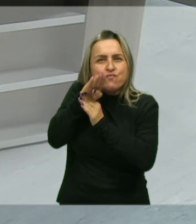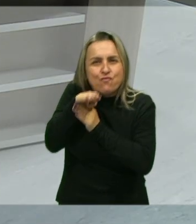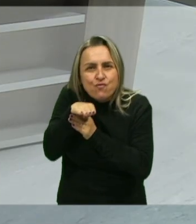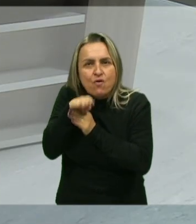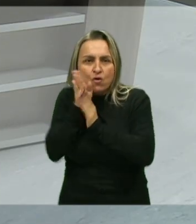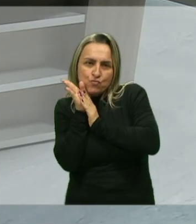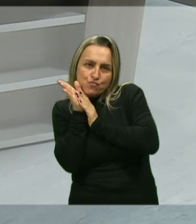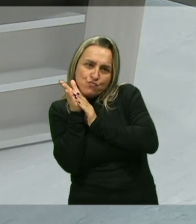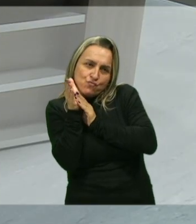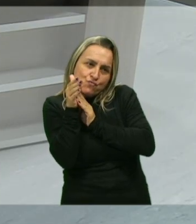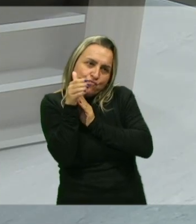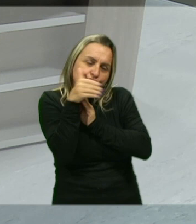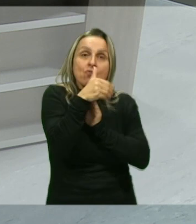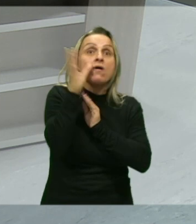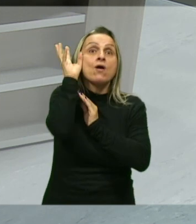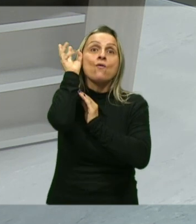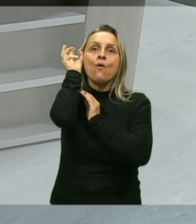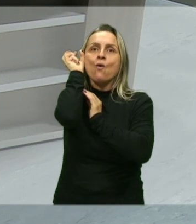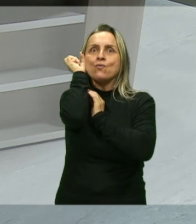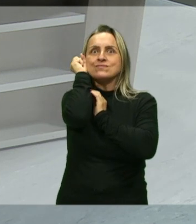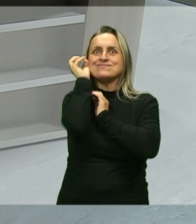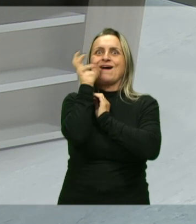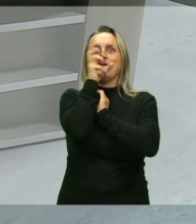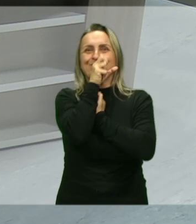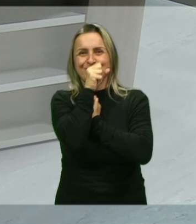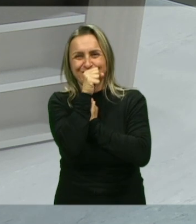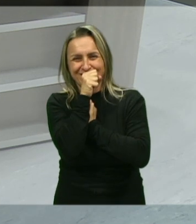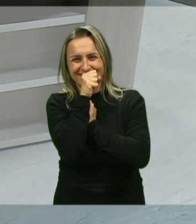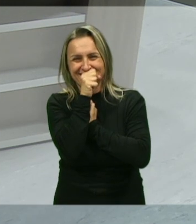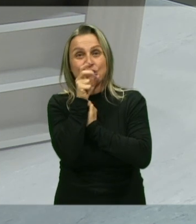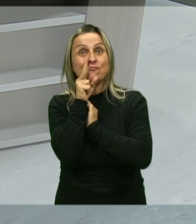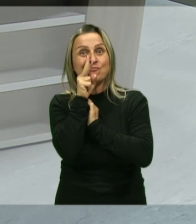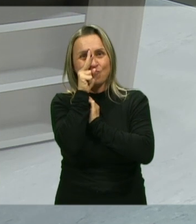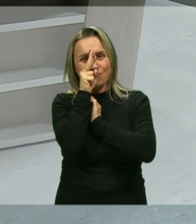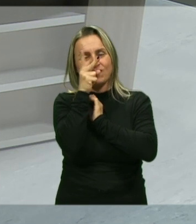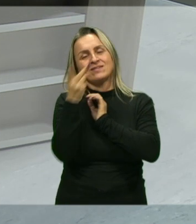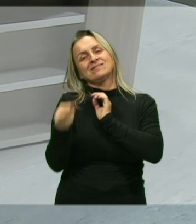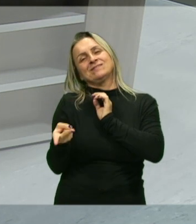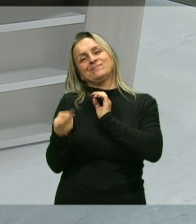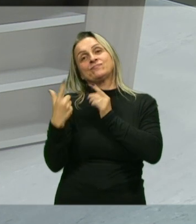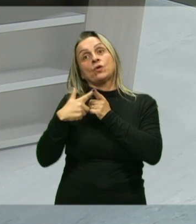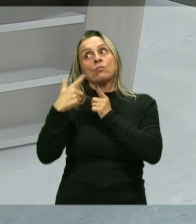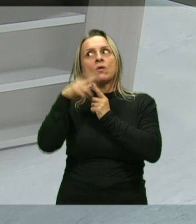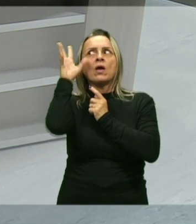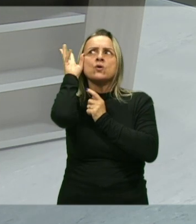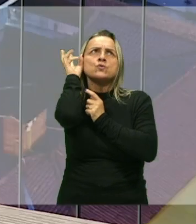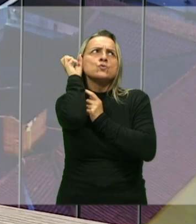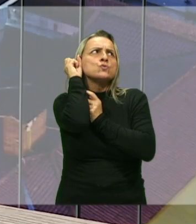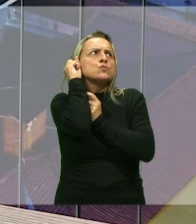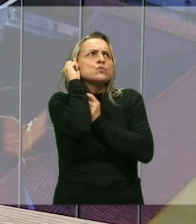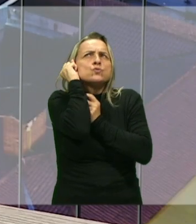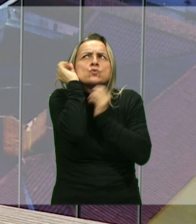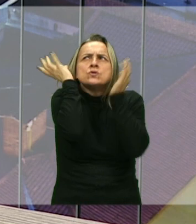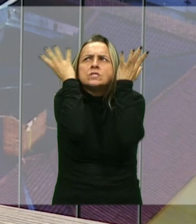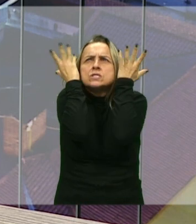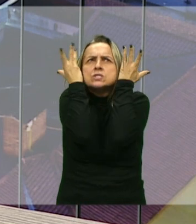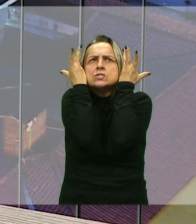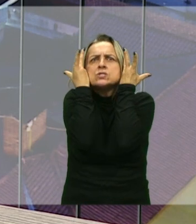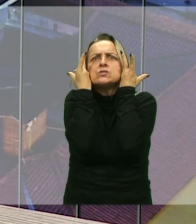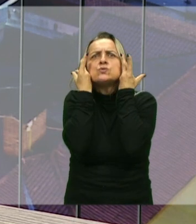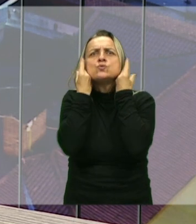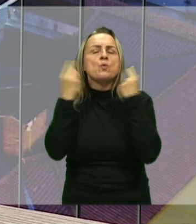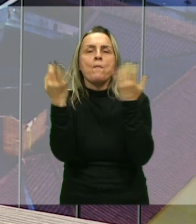até as pessoas falam, o ônibus chegou. Eu digo, não, tudo bem, chegou. Né? Mas a nossa audição ela é muito aguçada, né? Muito aguçada. A